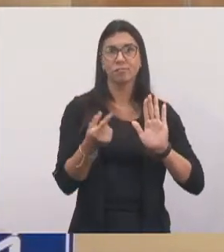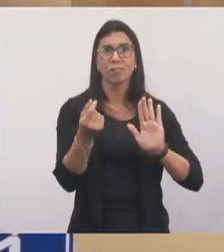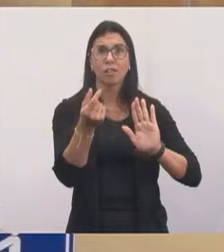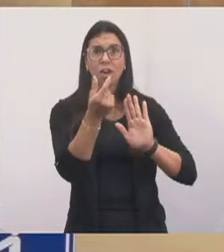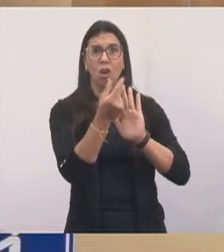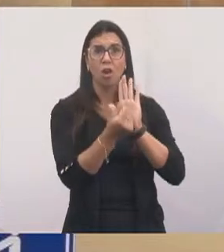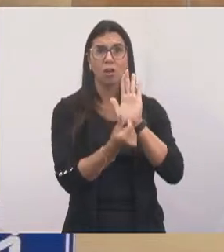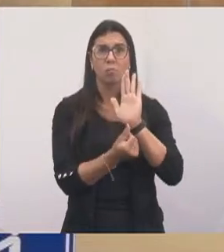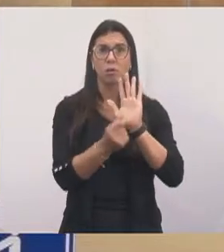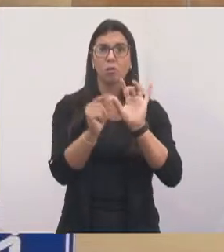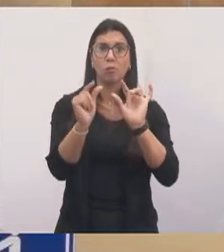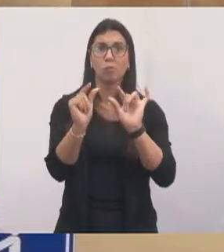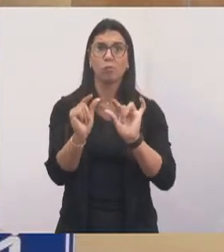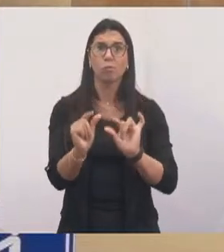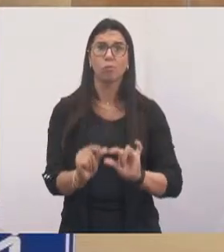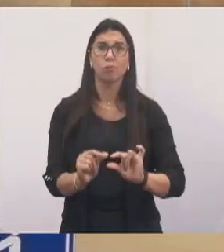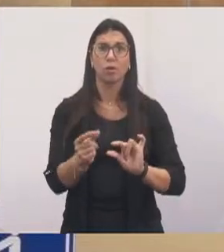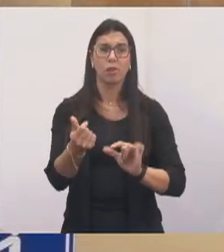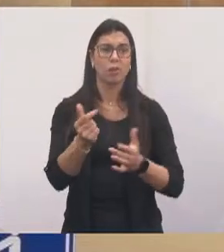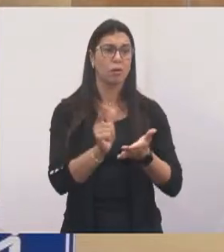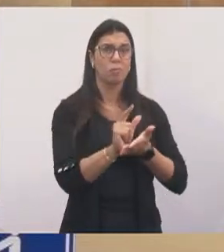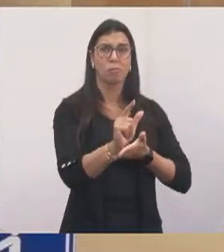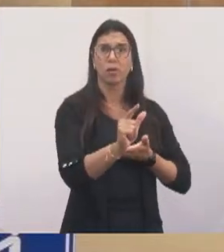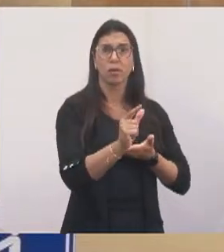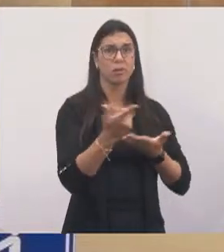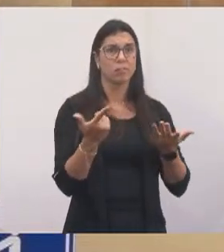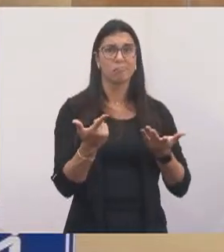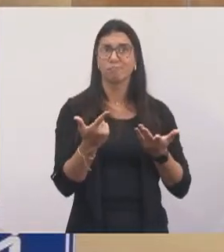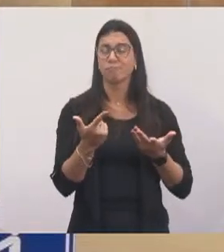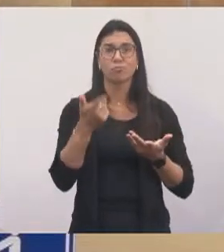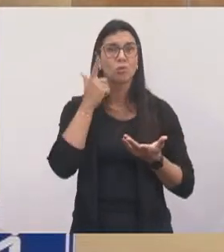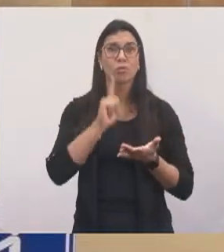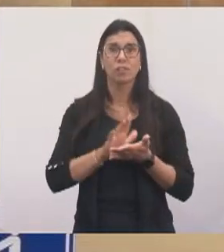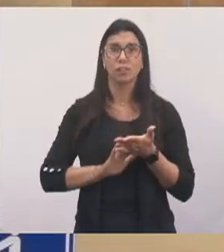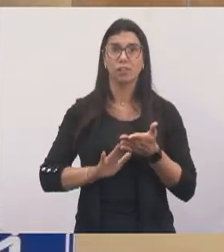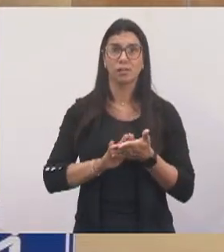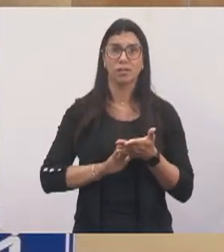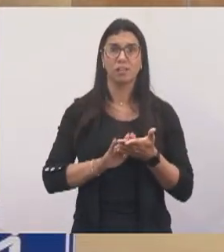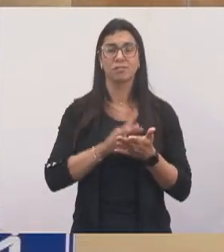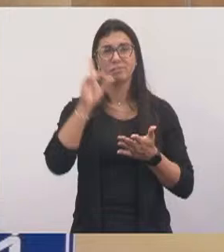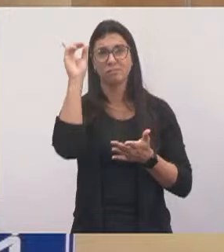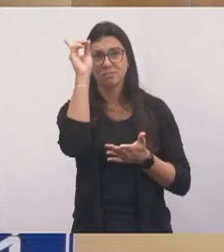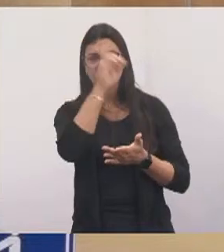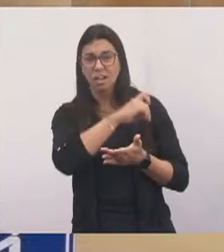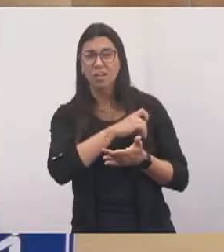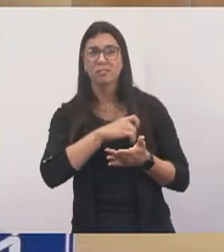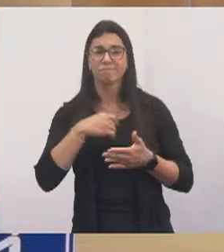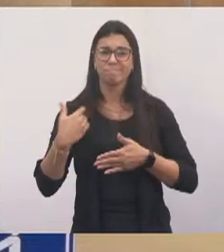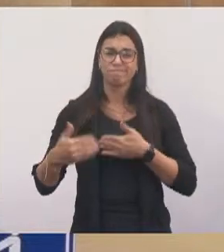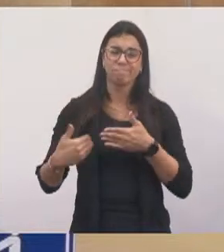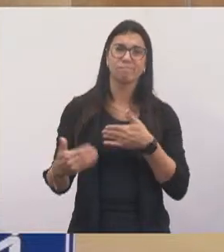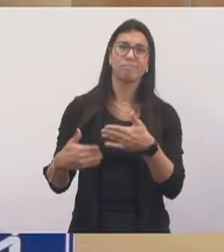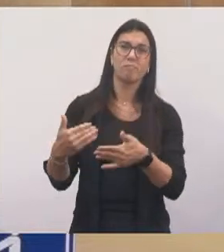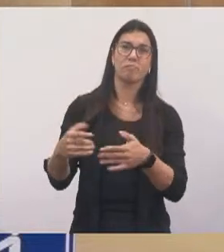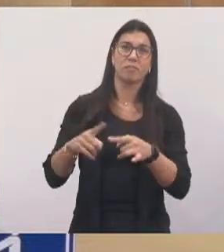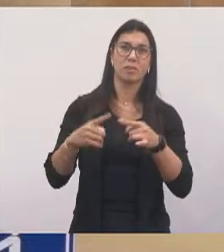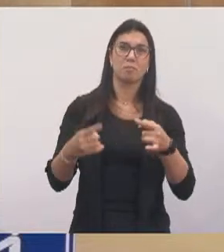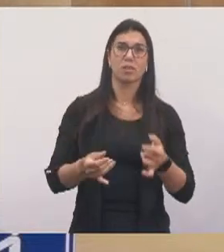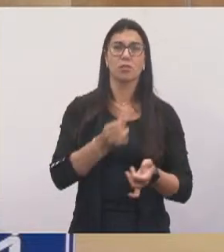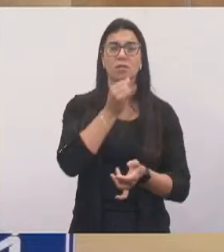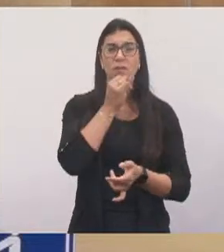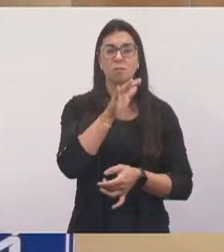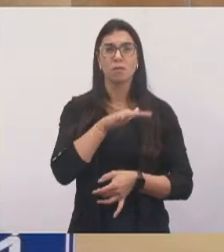você propõe uma emenda, não passa a emenda. Então são dificuldades atrás de dificuldade. Mas pegando esse exemplo ainda do